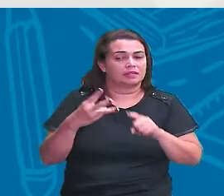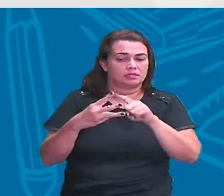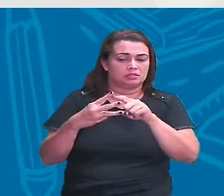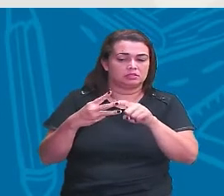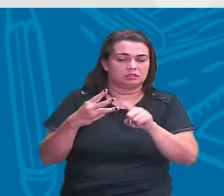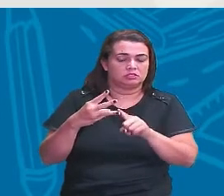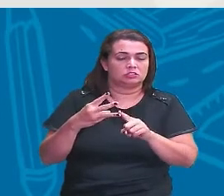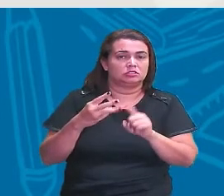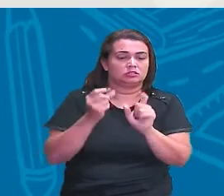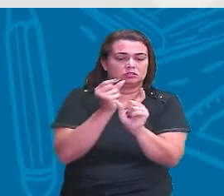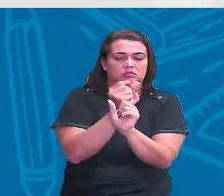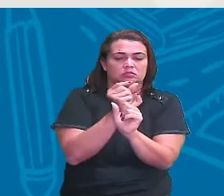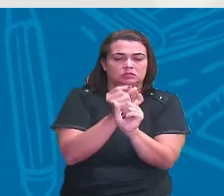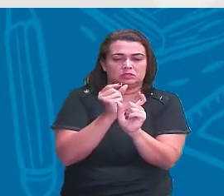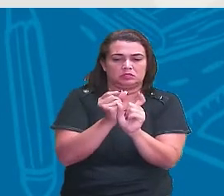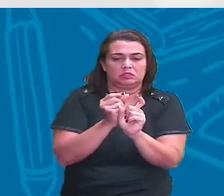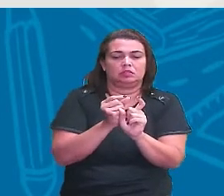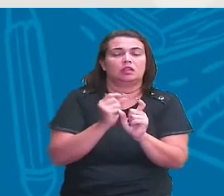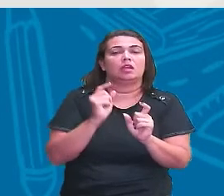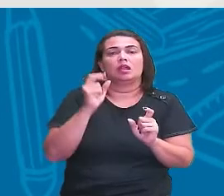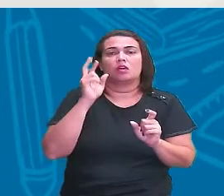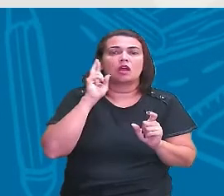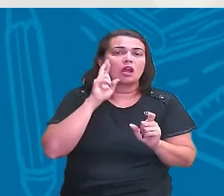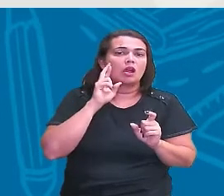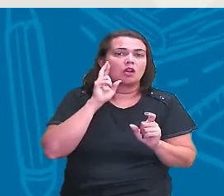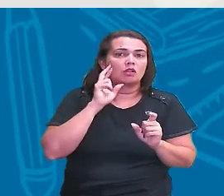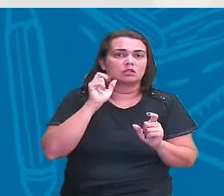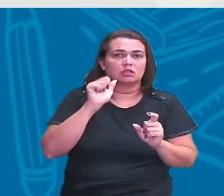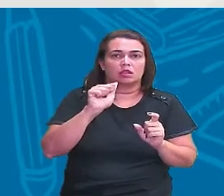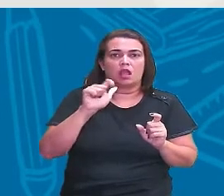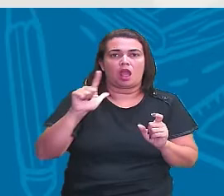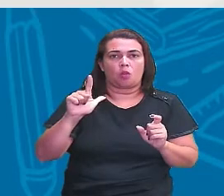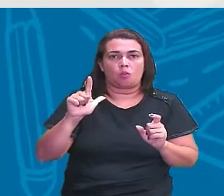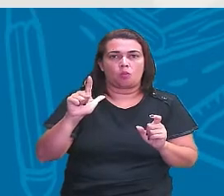mesma coisa é a palavra de rosa, que é almoço.